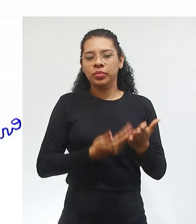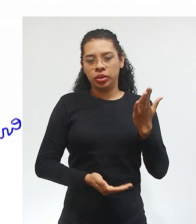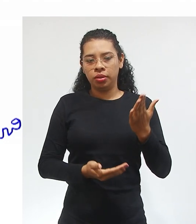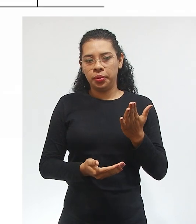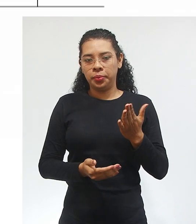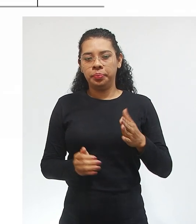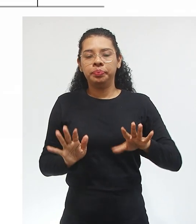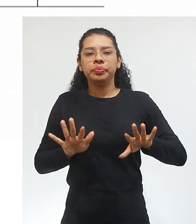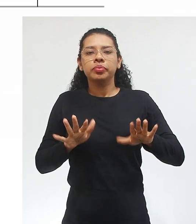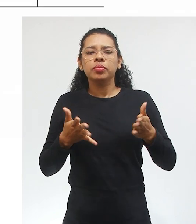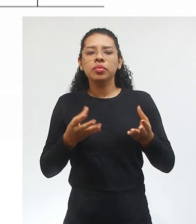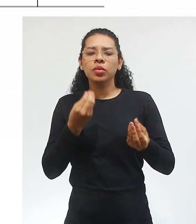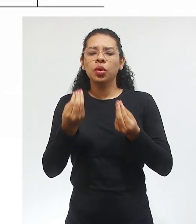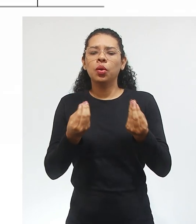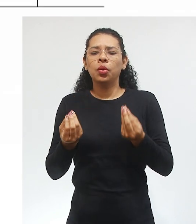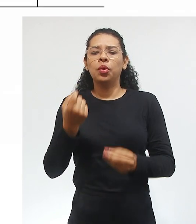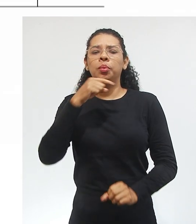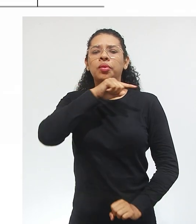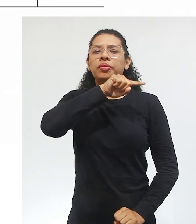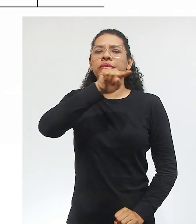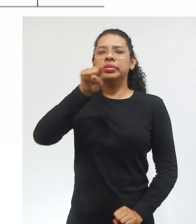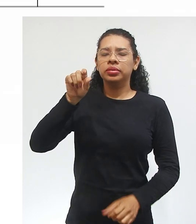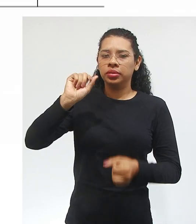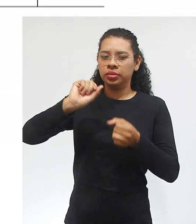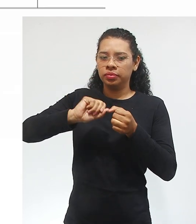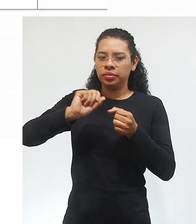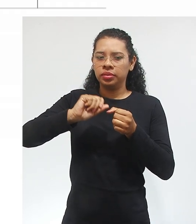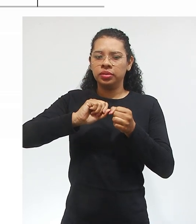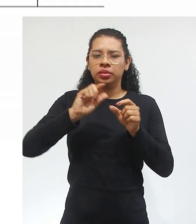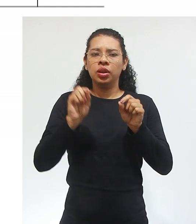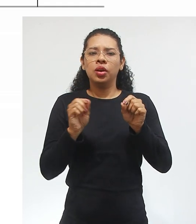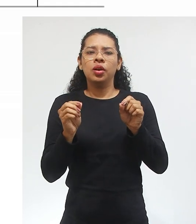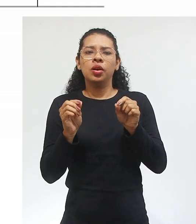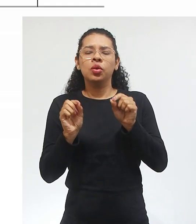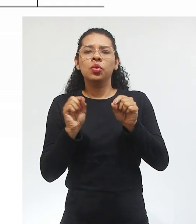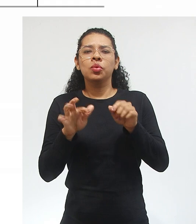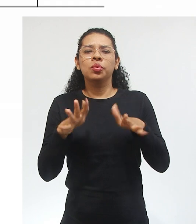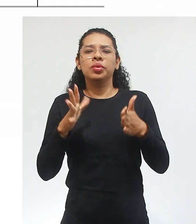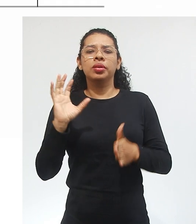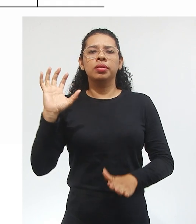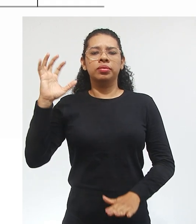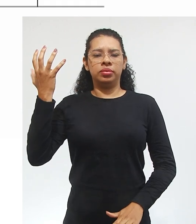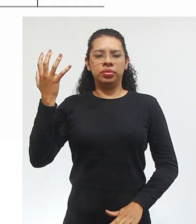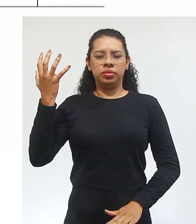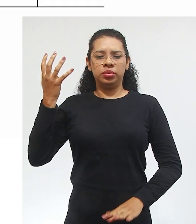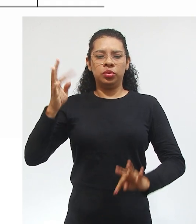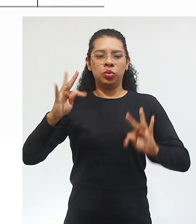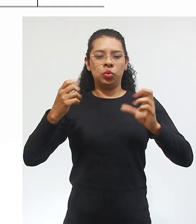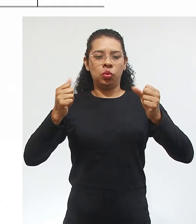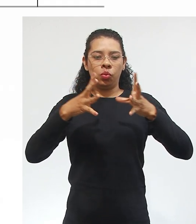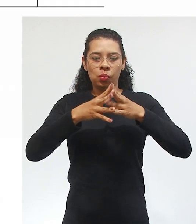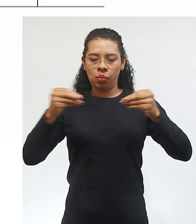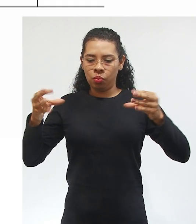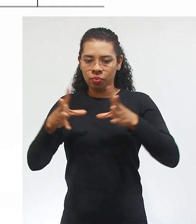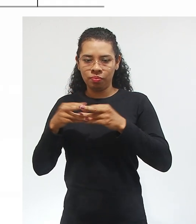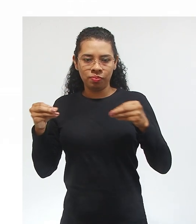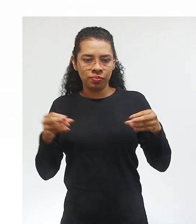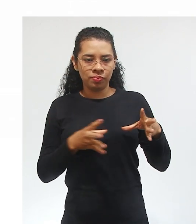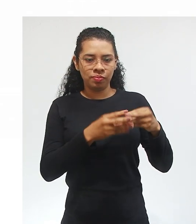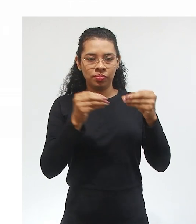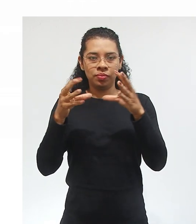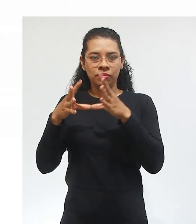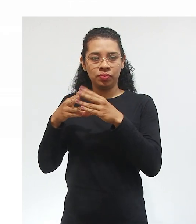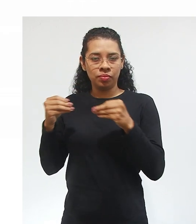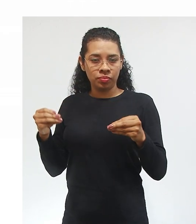tá? Então, quando vocês fizeram isso, o que aconteceu? Olha ali, ó. Sumiram todas